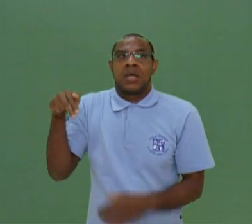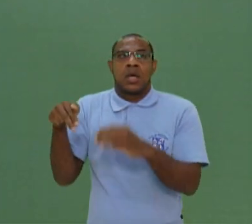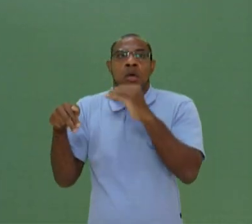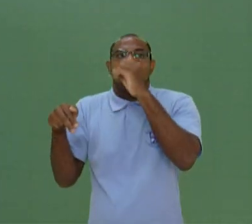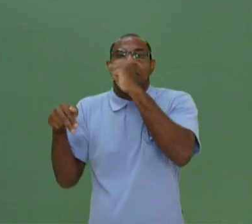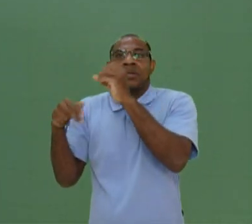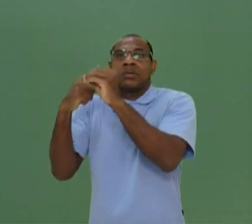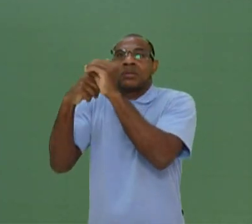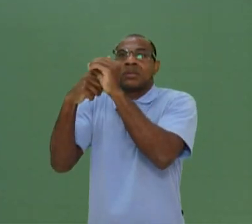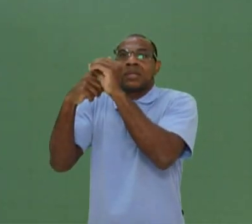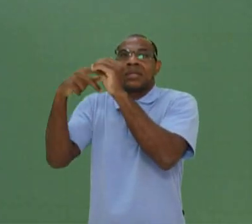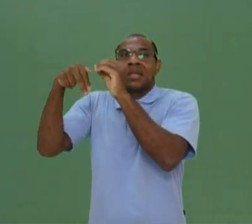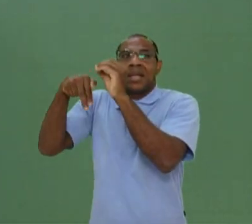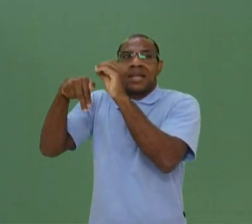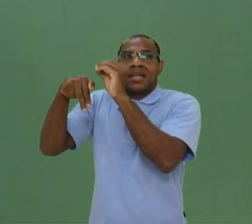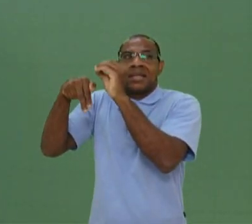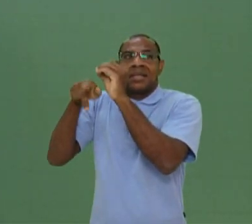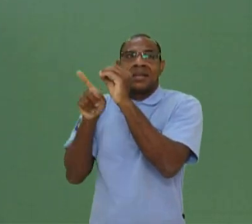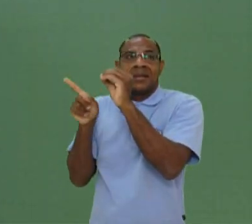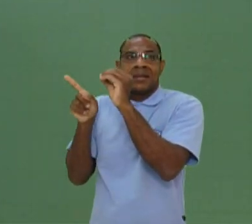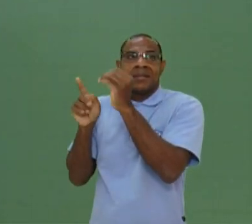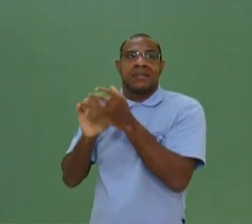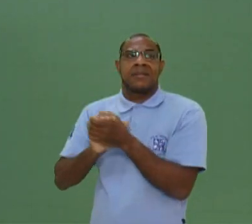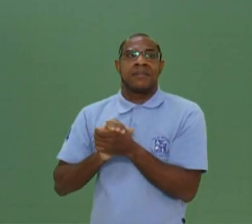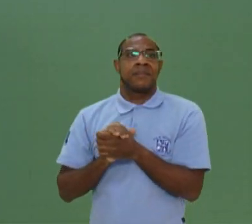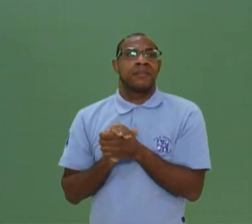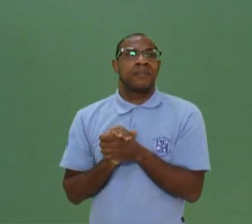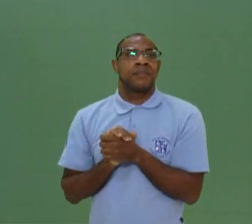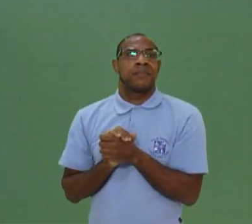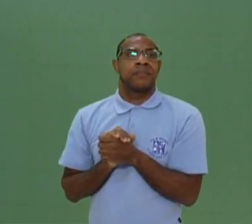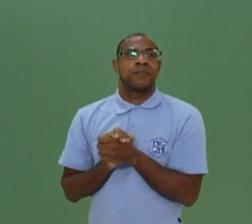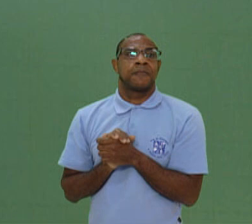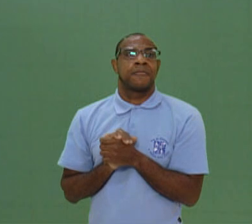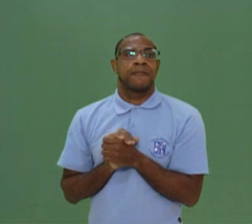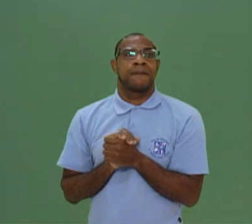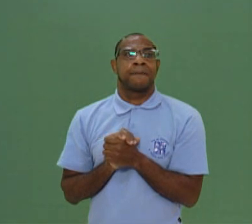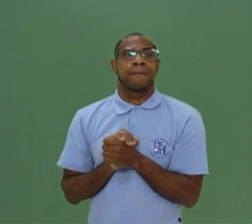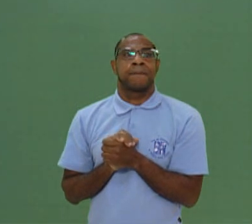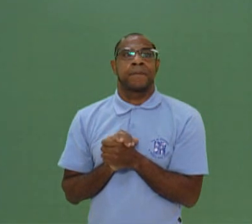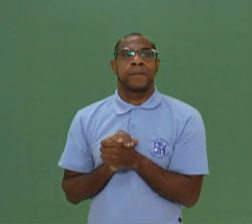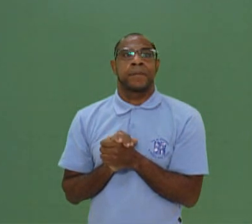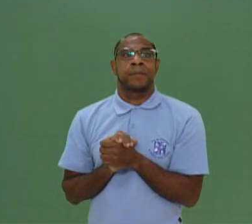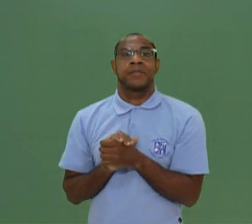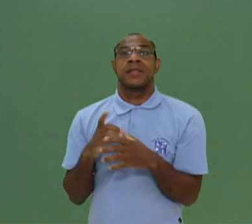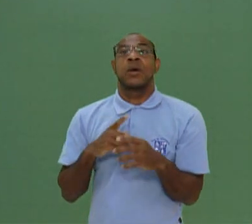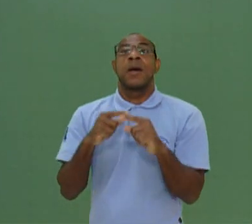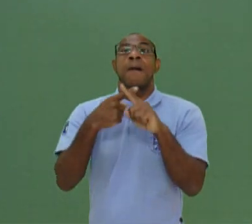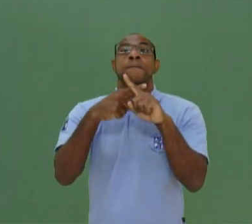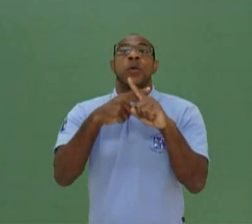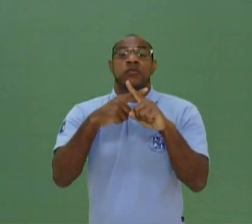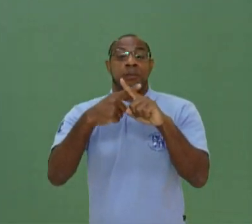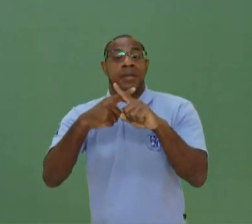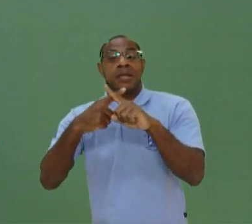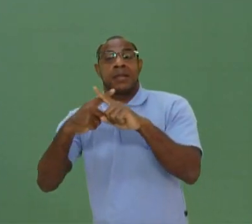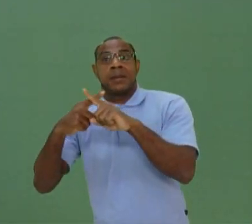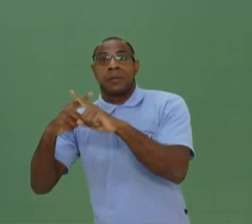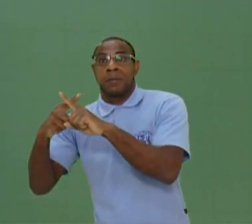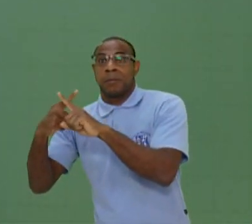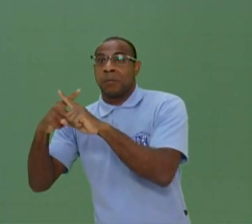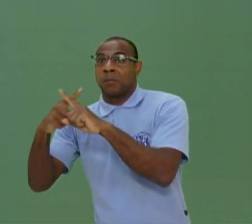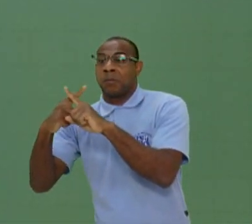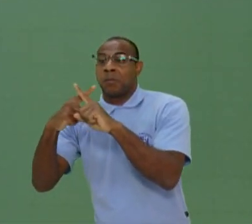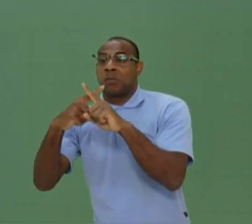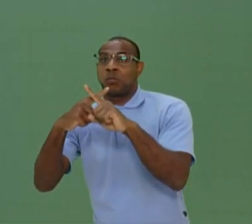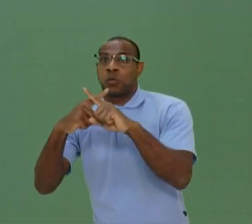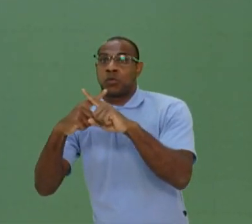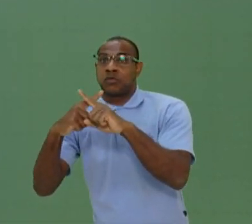do mais, vamos entender que a gente está, o que a gente está fazendo mesmo? Multiplicando, não é? Olha